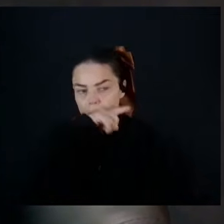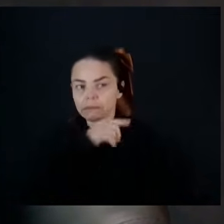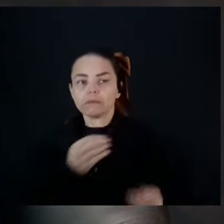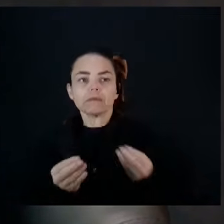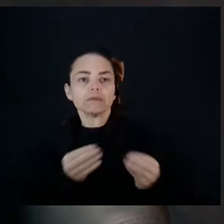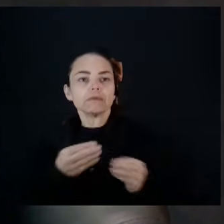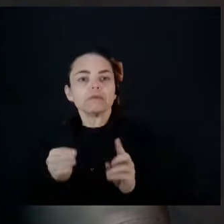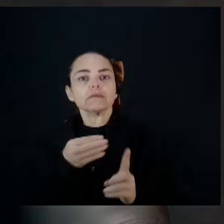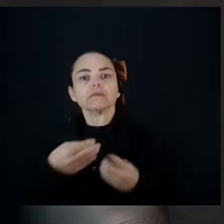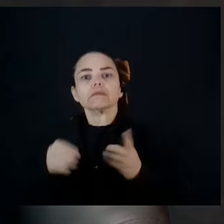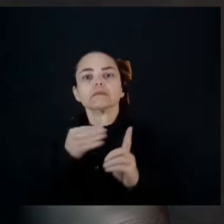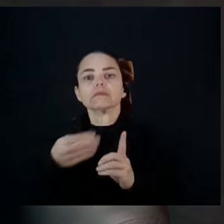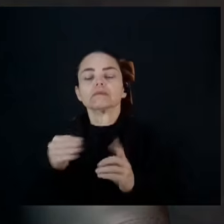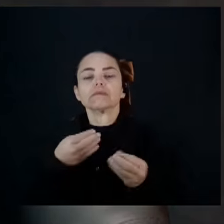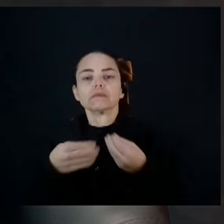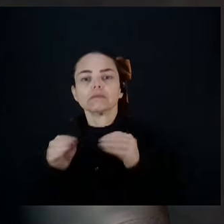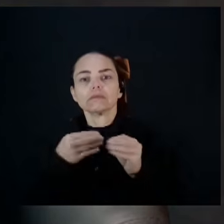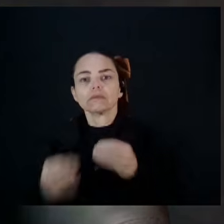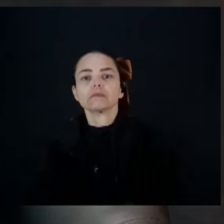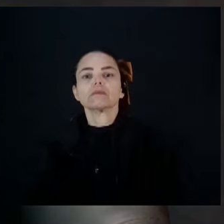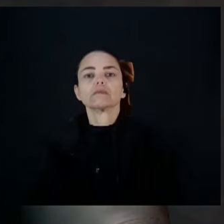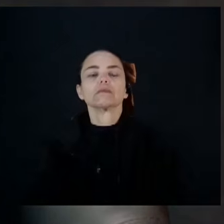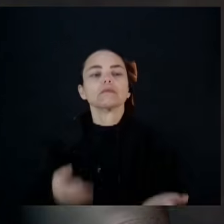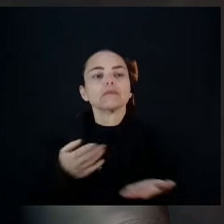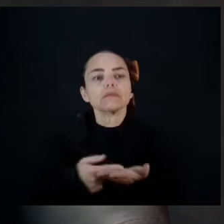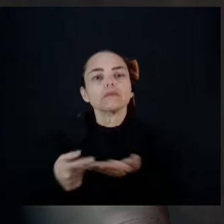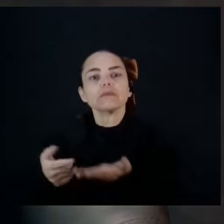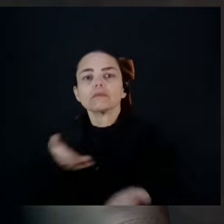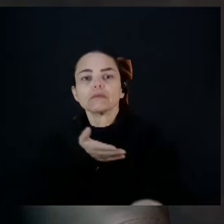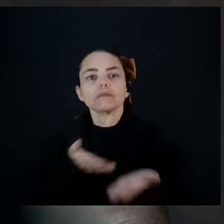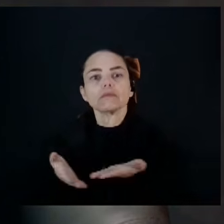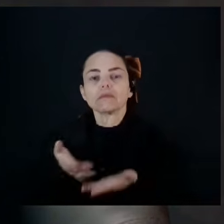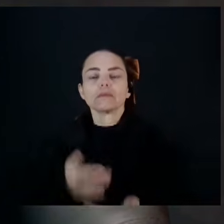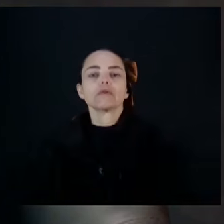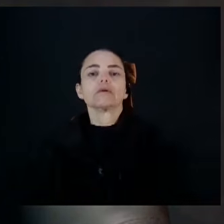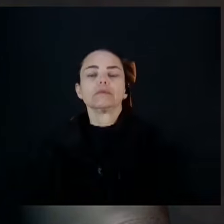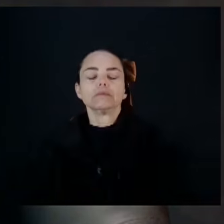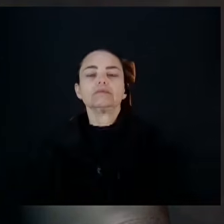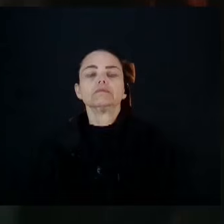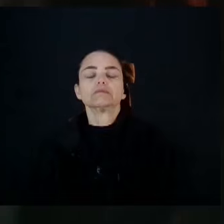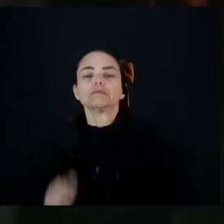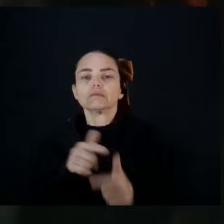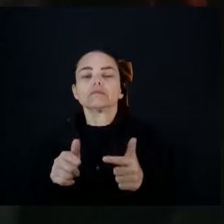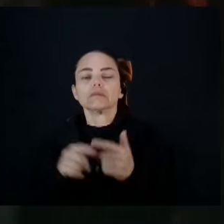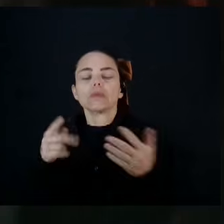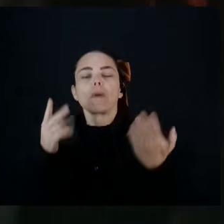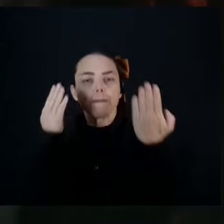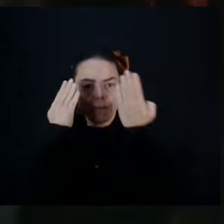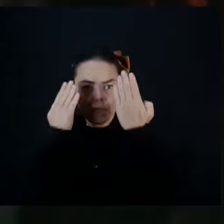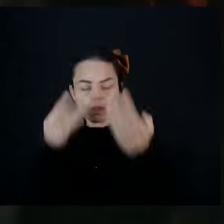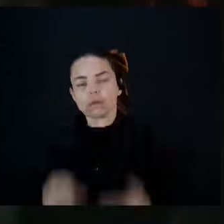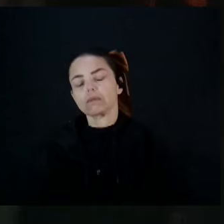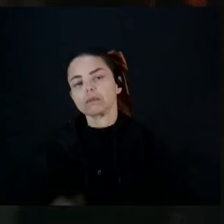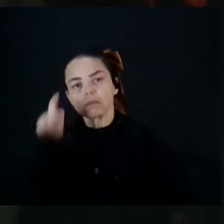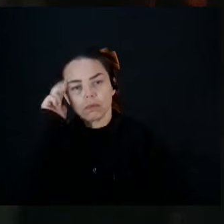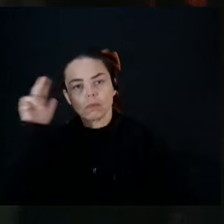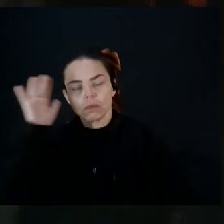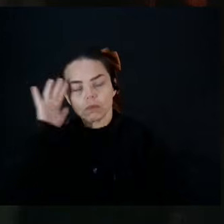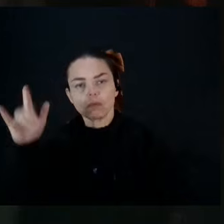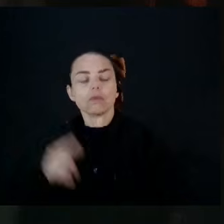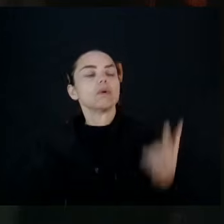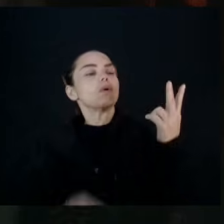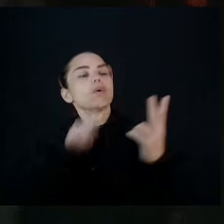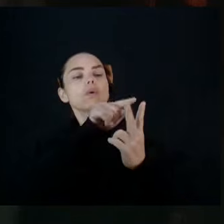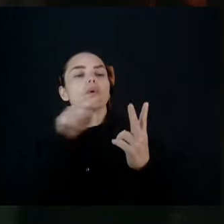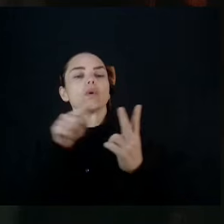nossas relações mediante a essa condição psíquica. Muito bem, agora eu fico imaginando vocês duas aqui com